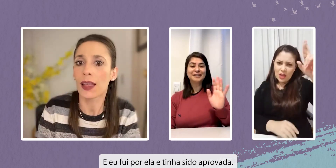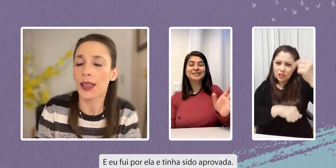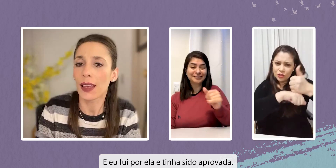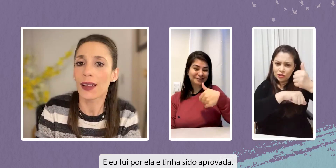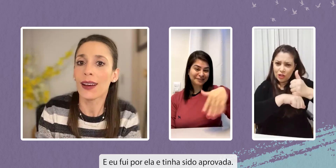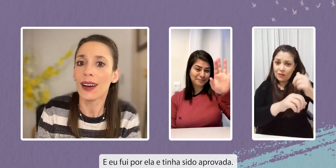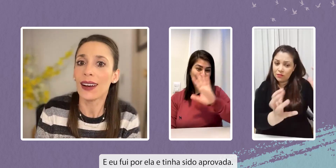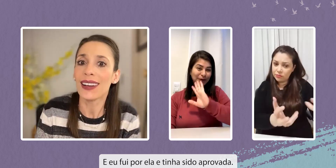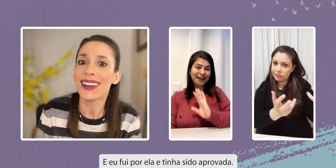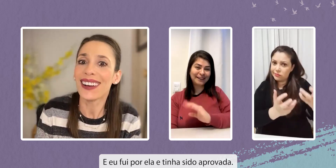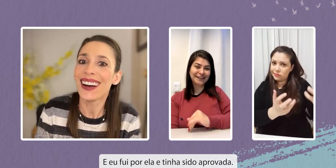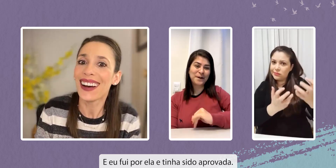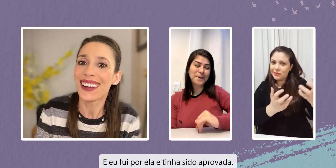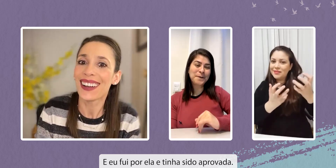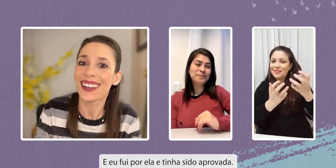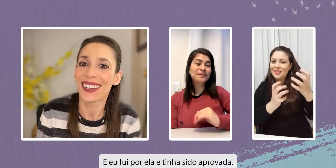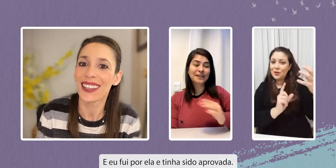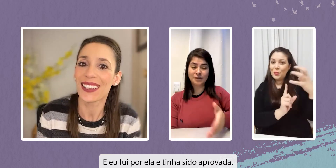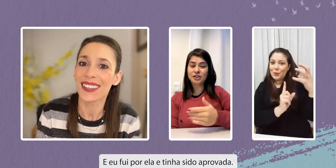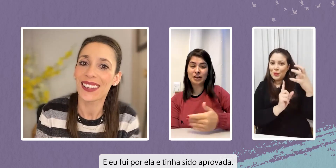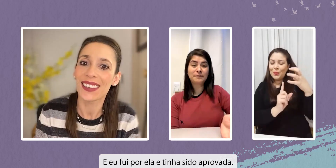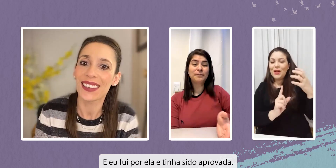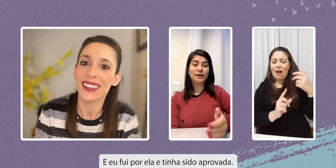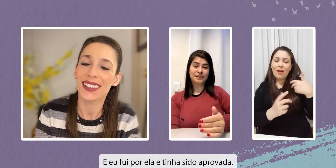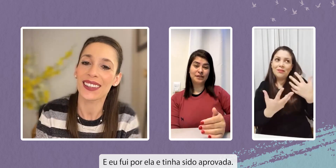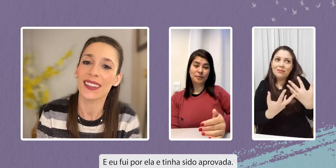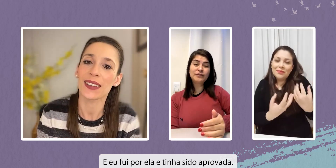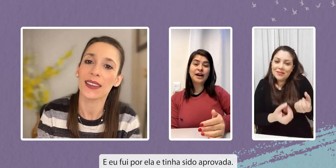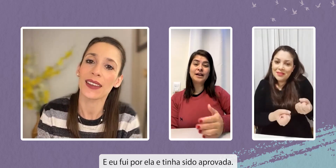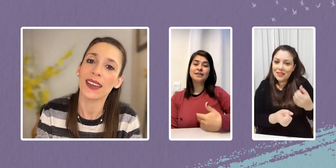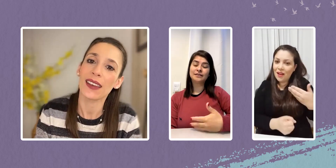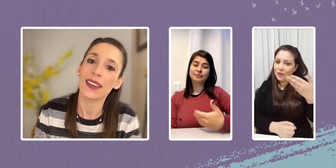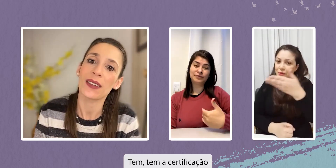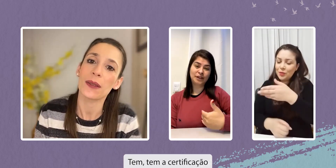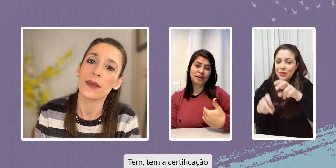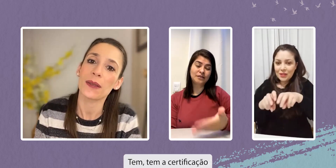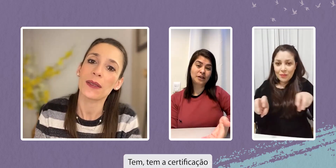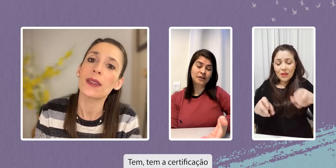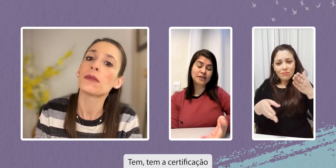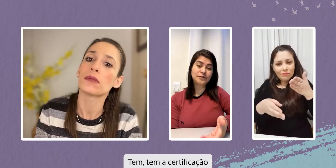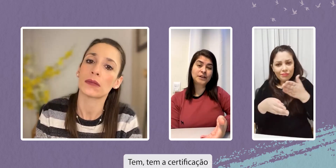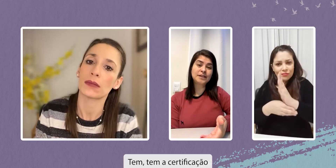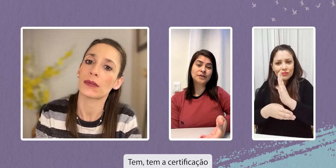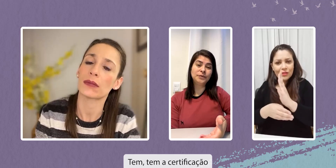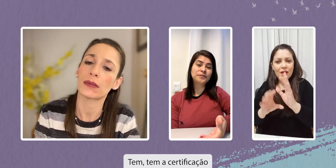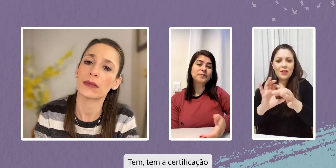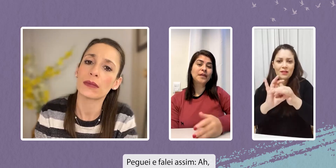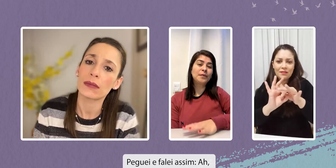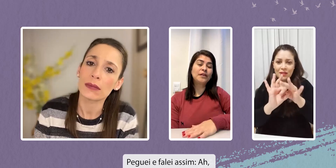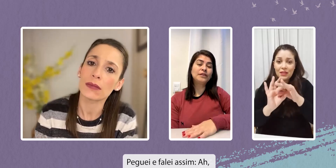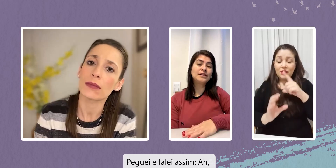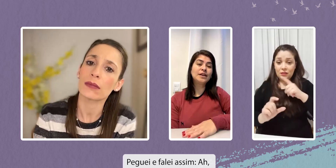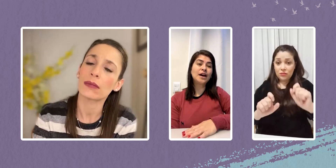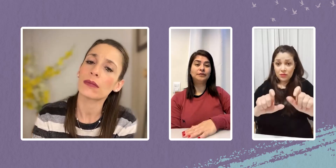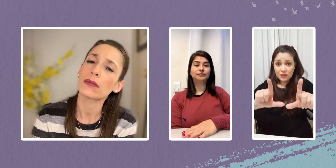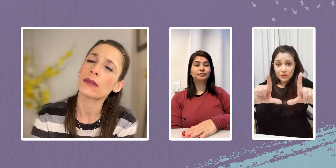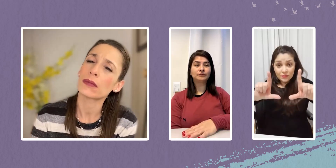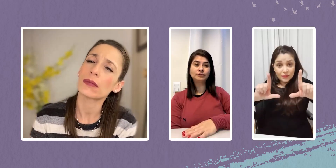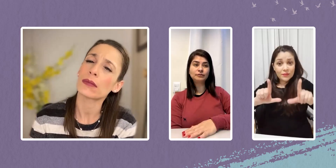fui por ela, né? E tinha sido aprovada, tem a certificação. Peguei e falei